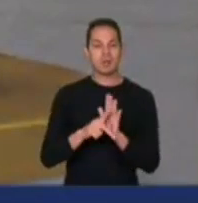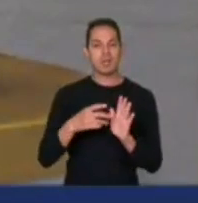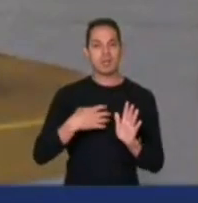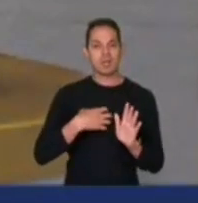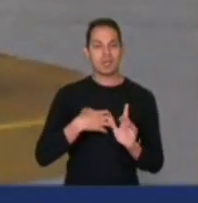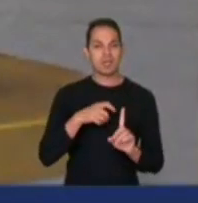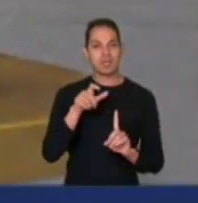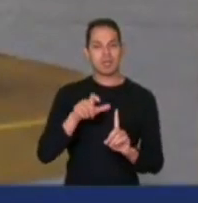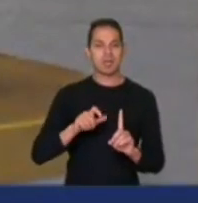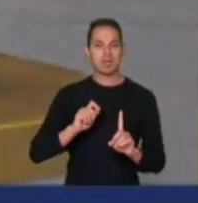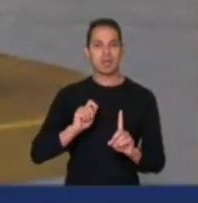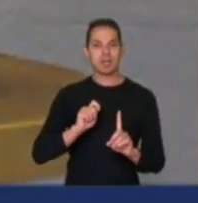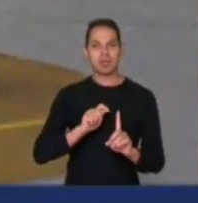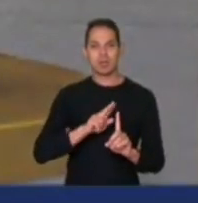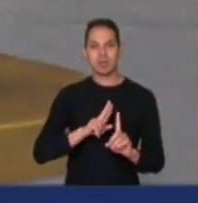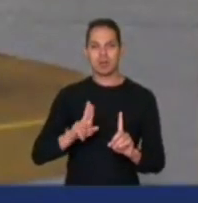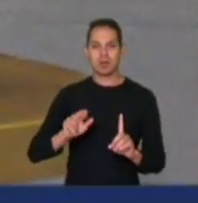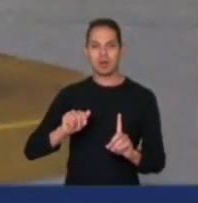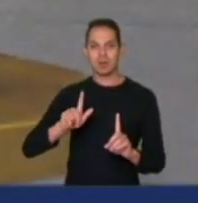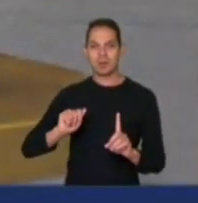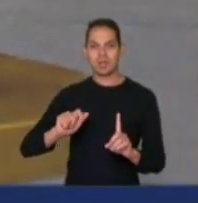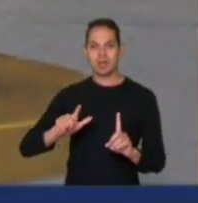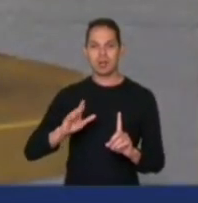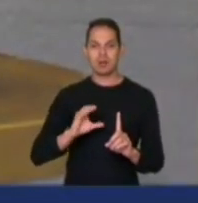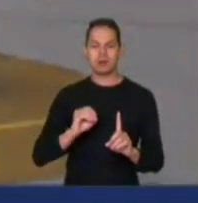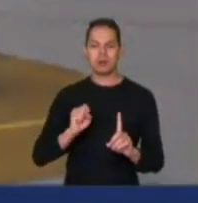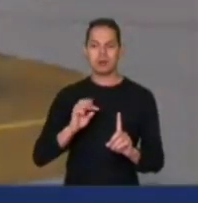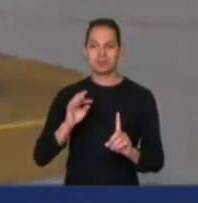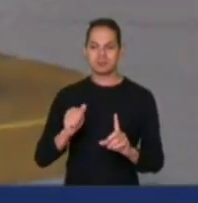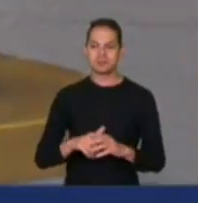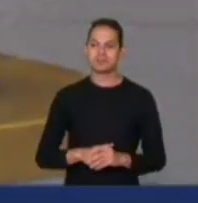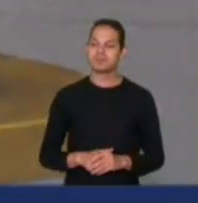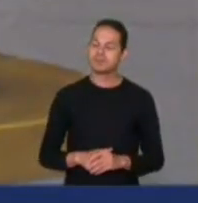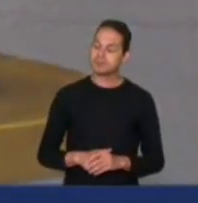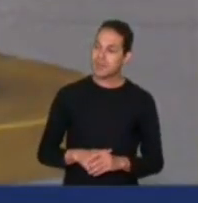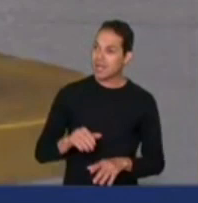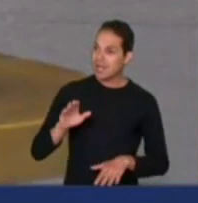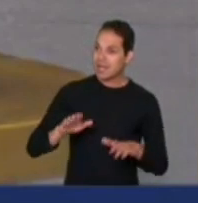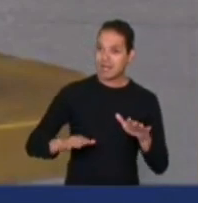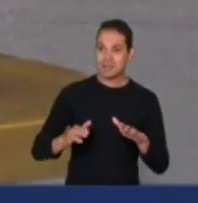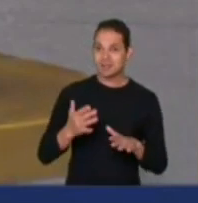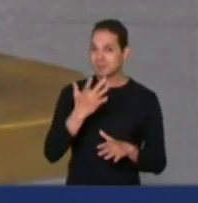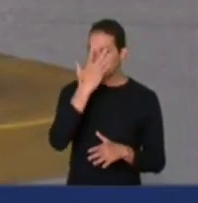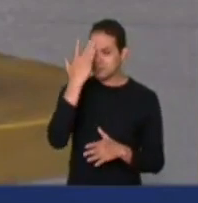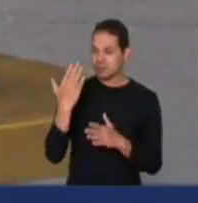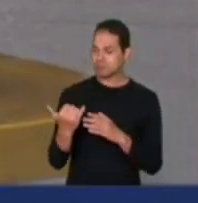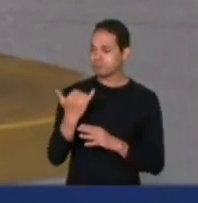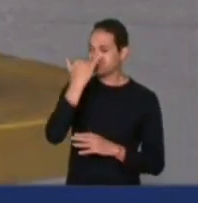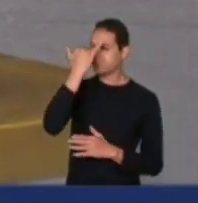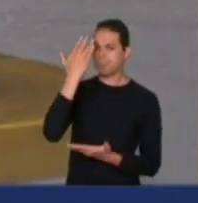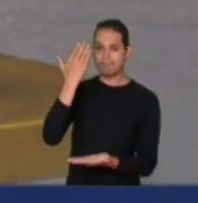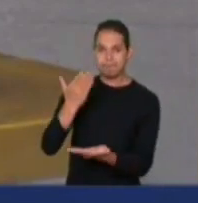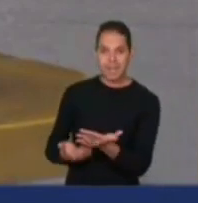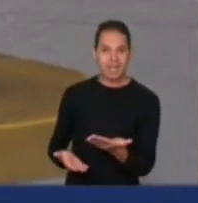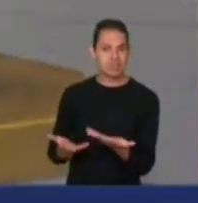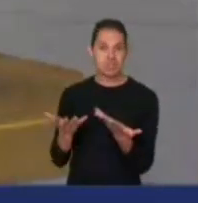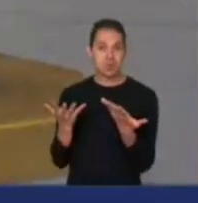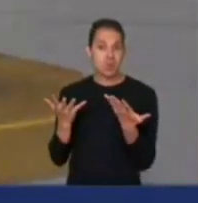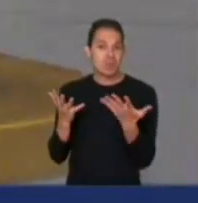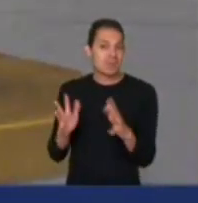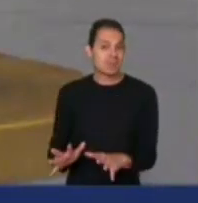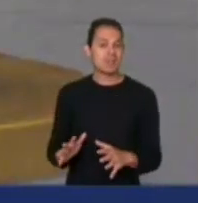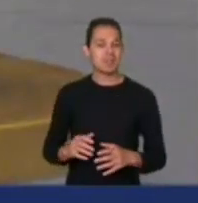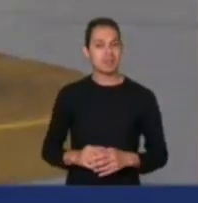Presidente, eu gostaria de lamentar que a derrota às vezes sobe a cabeça. Tem gente que está inconformado com a derrota